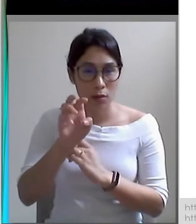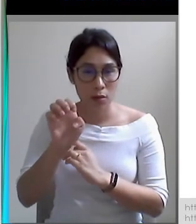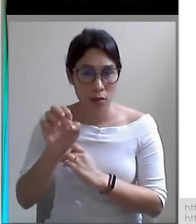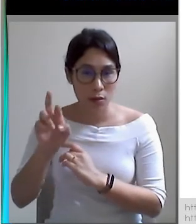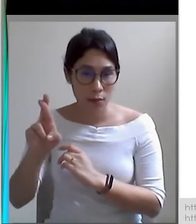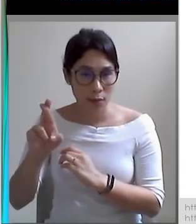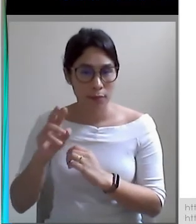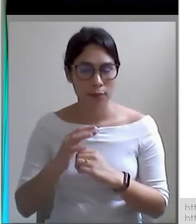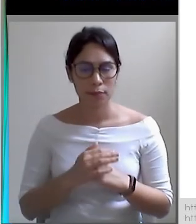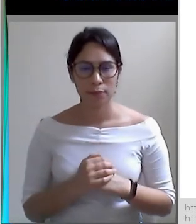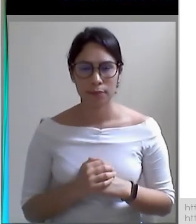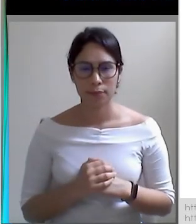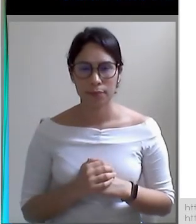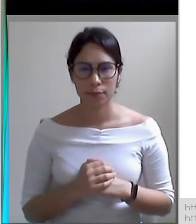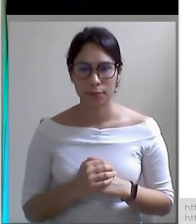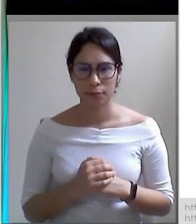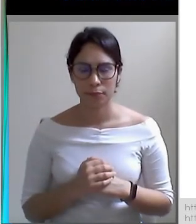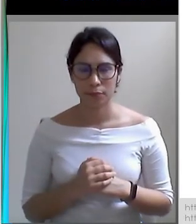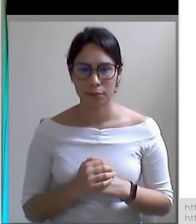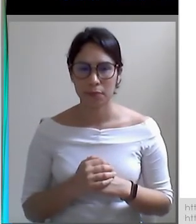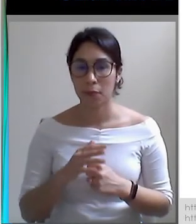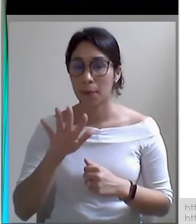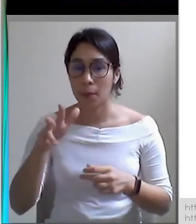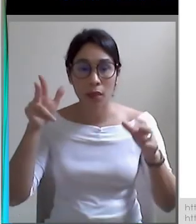retículo endosplasmático rugoso.